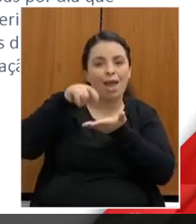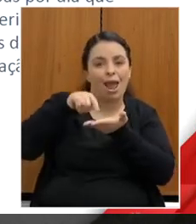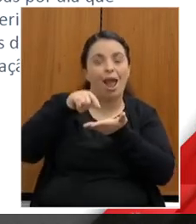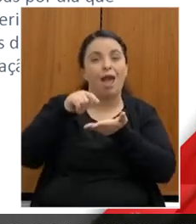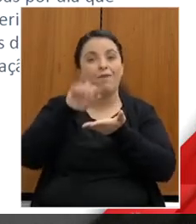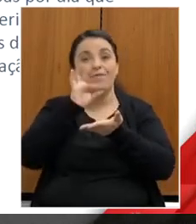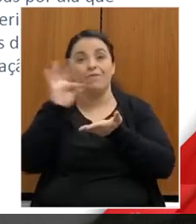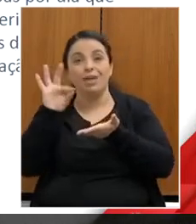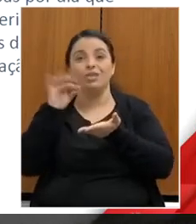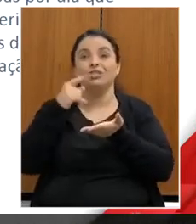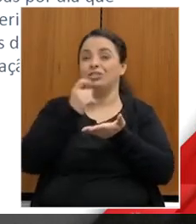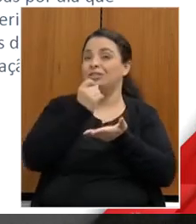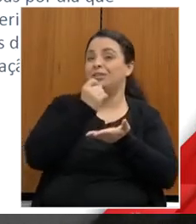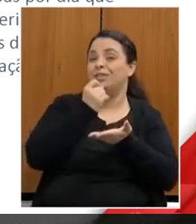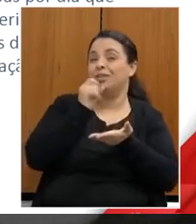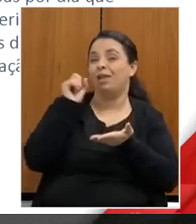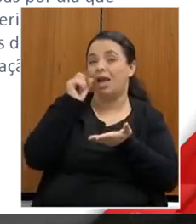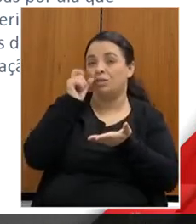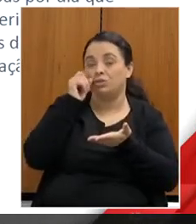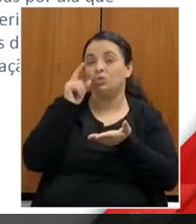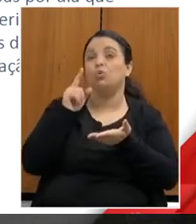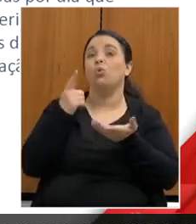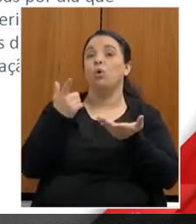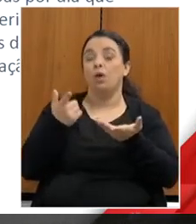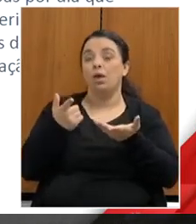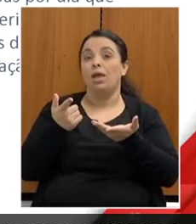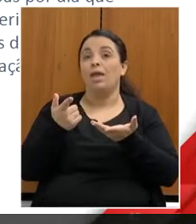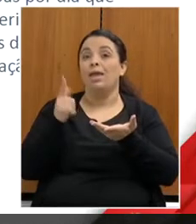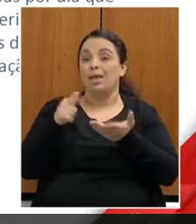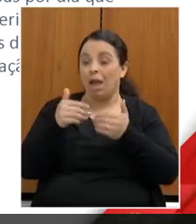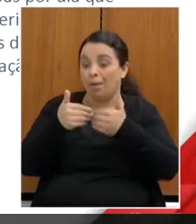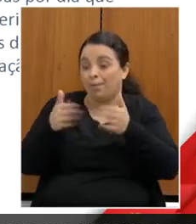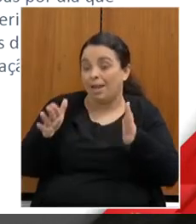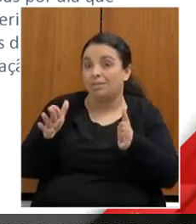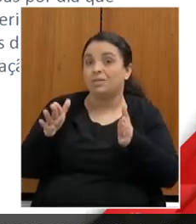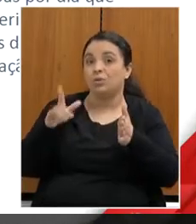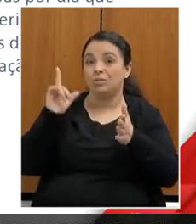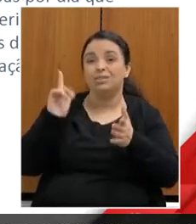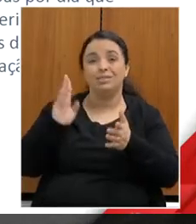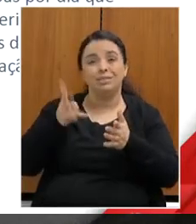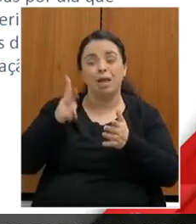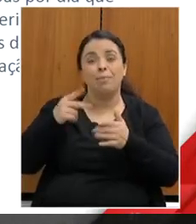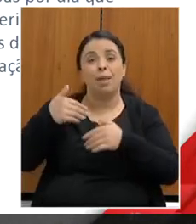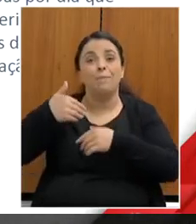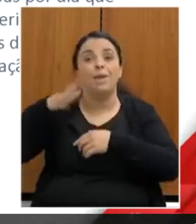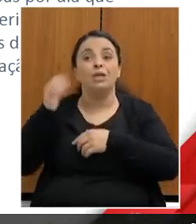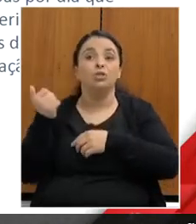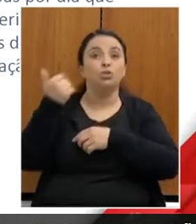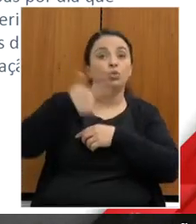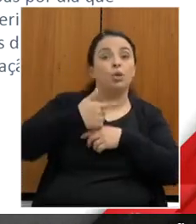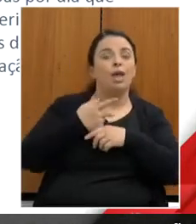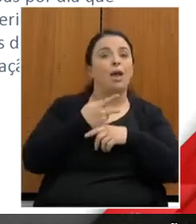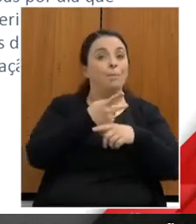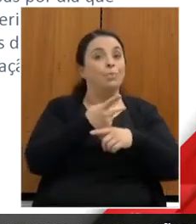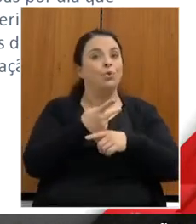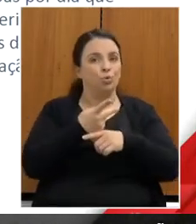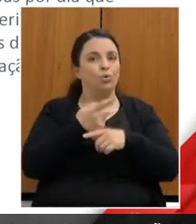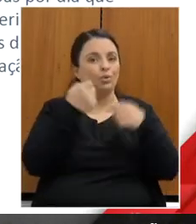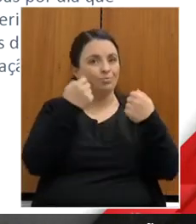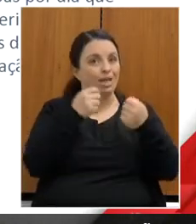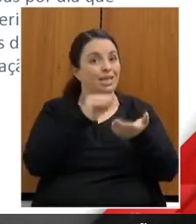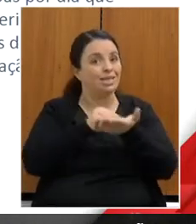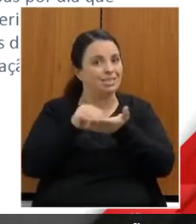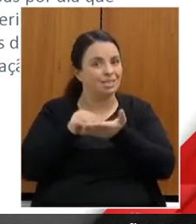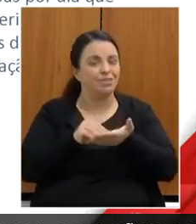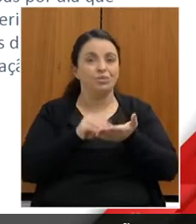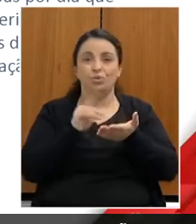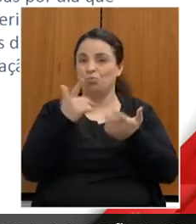sempre vem acompanhando, mas sempre maior do que a necessidade. Obviamente, há dificuldades em algumas regiões